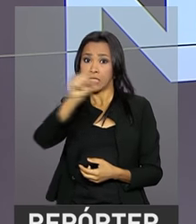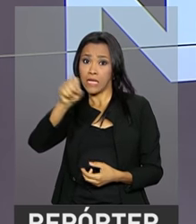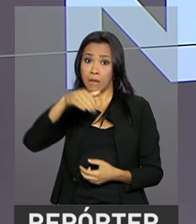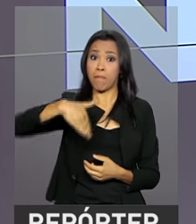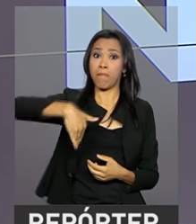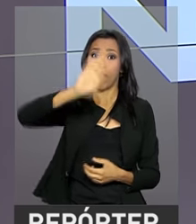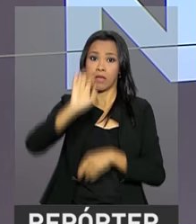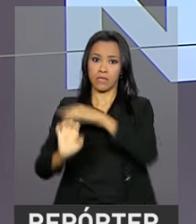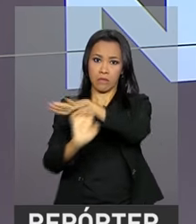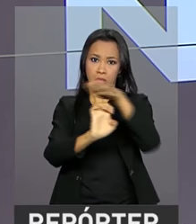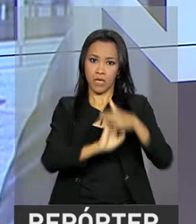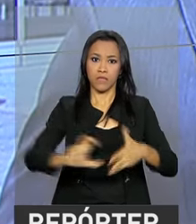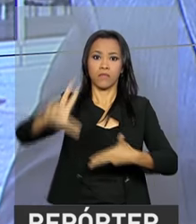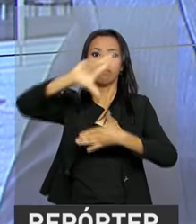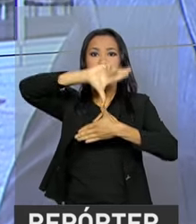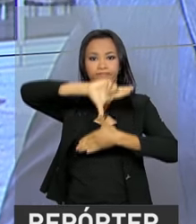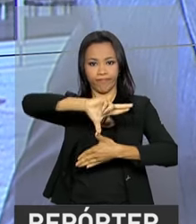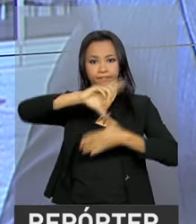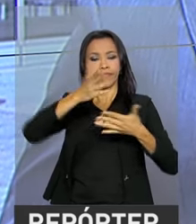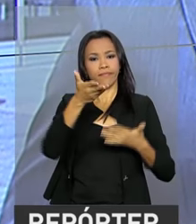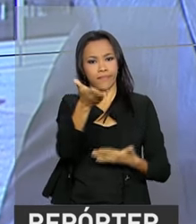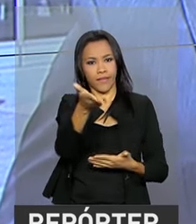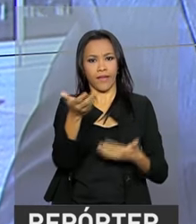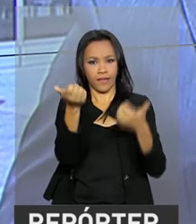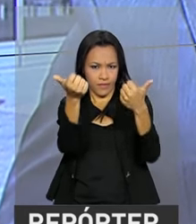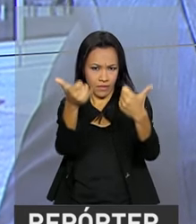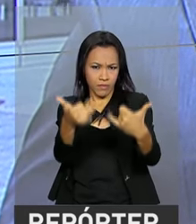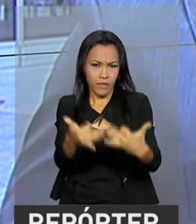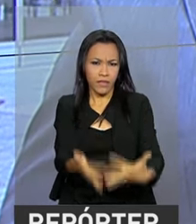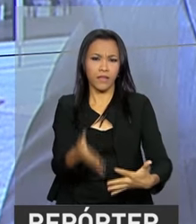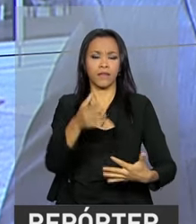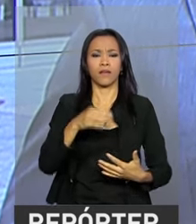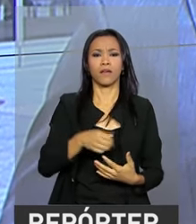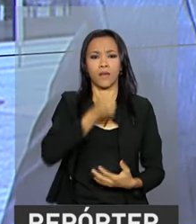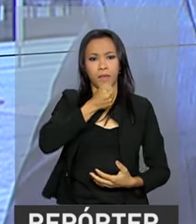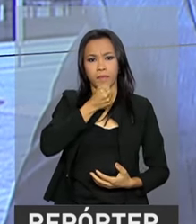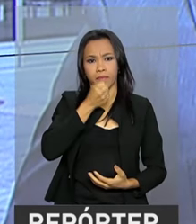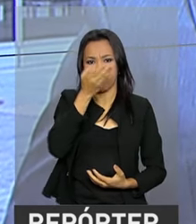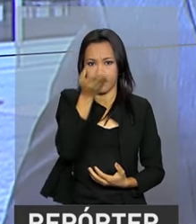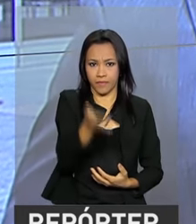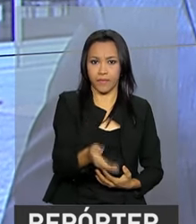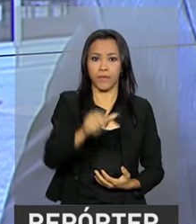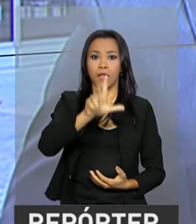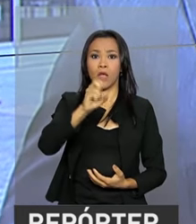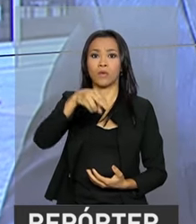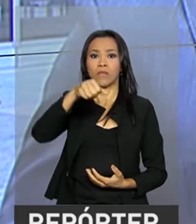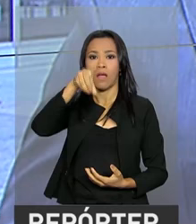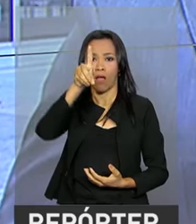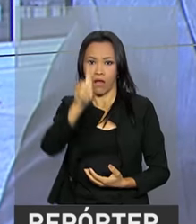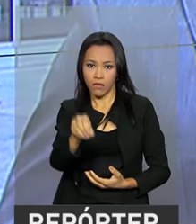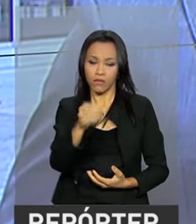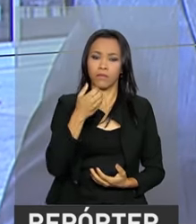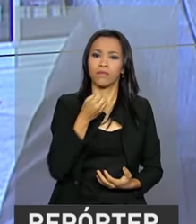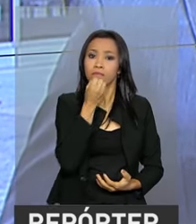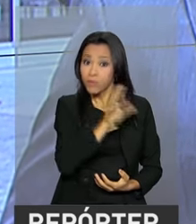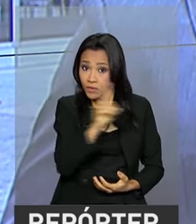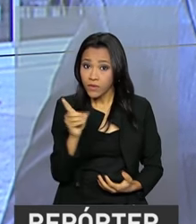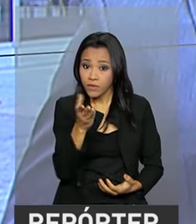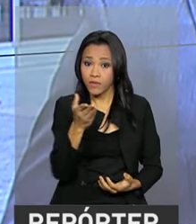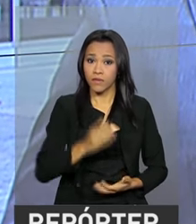repórter Leonardo Meira, ele está lá em São Paulo, traz as informações para a gente ao vivo. Oi, Leonardo, bom dia para você.